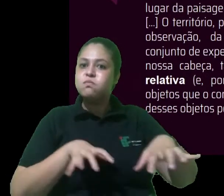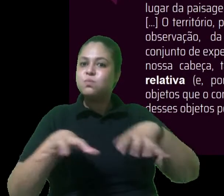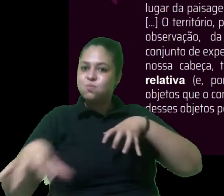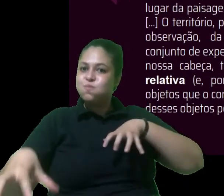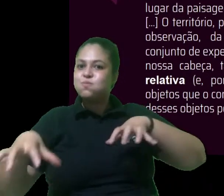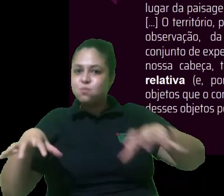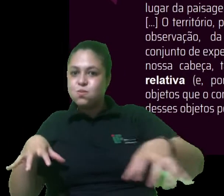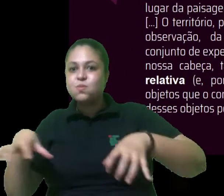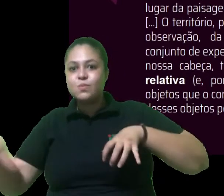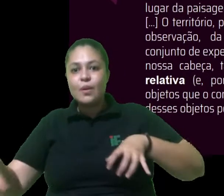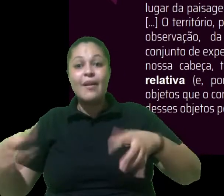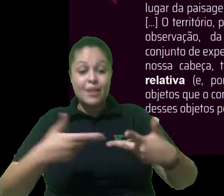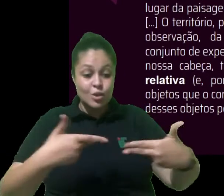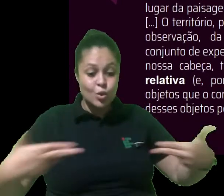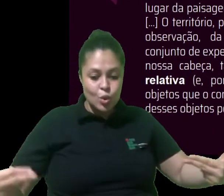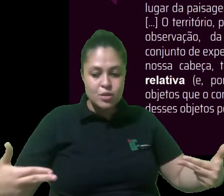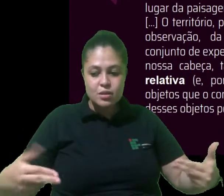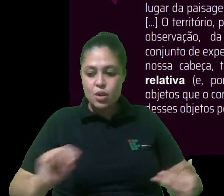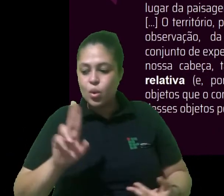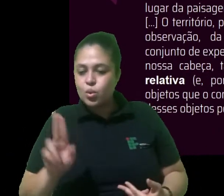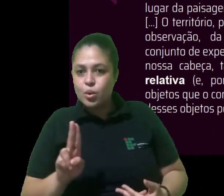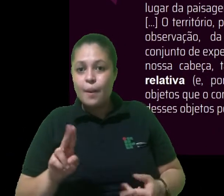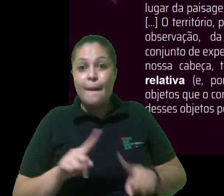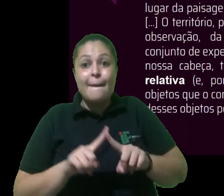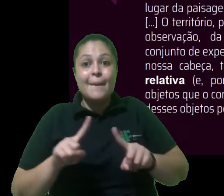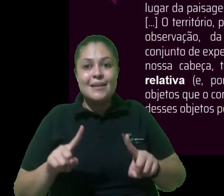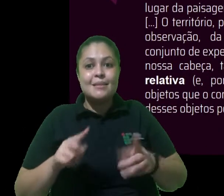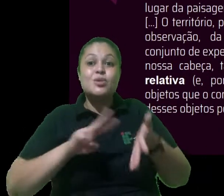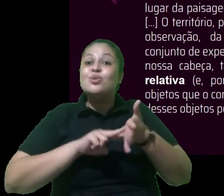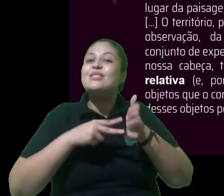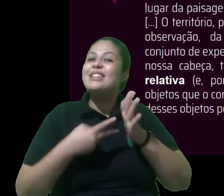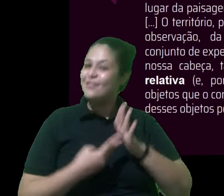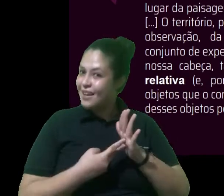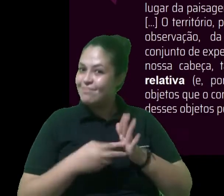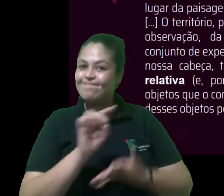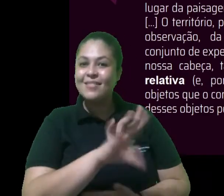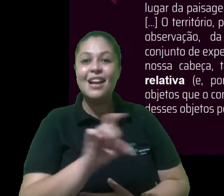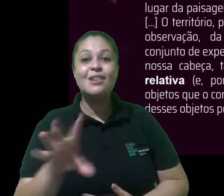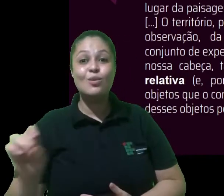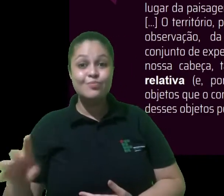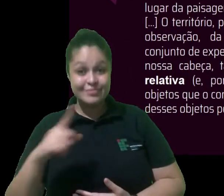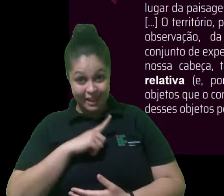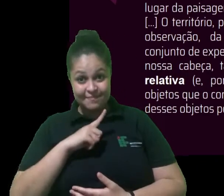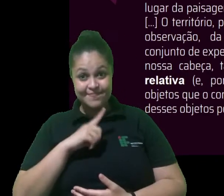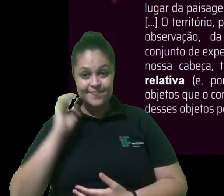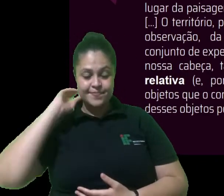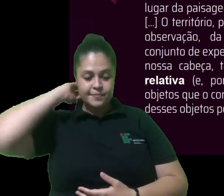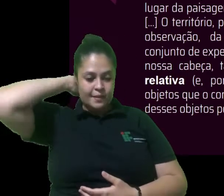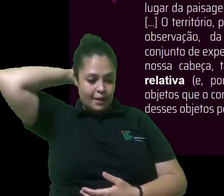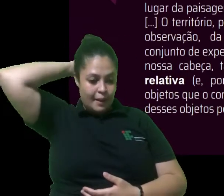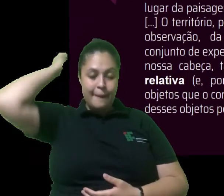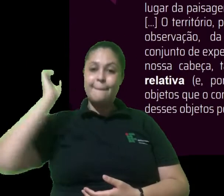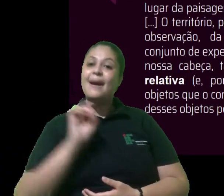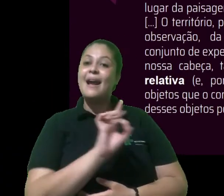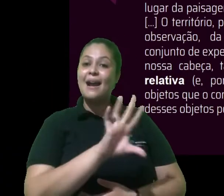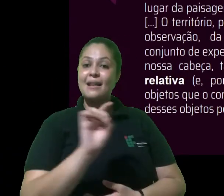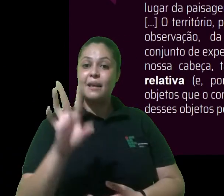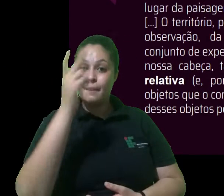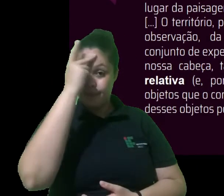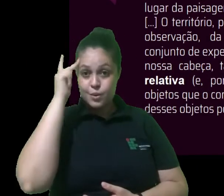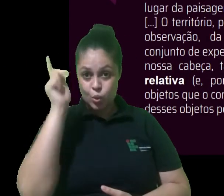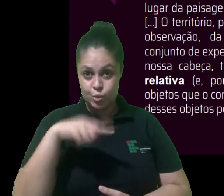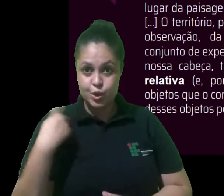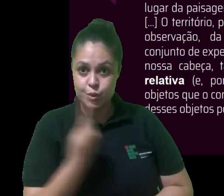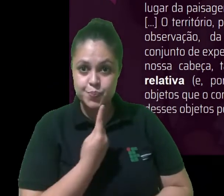dos posicionamentos entre os objetos que o compõem, quanto do significado que cada um desses objetos possui para cada